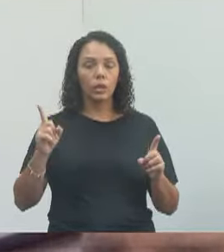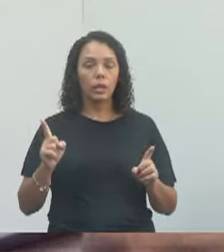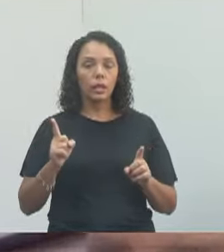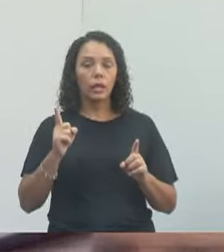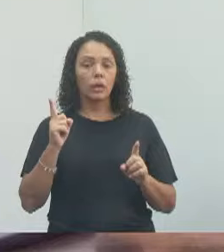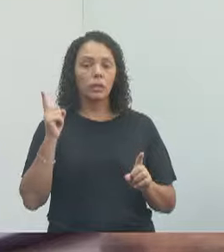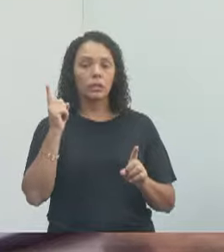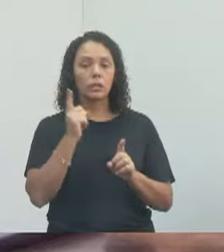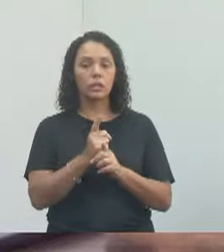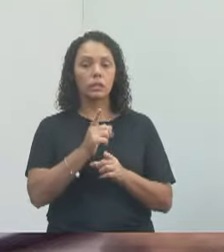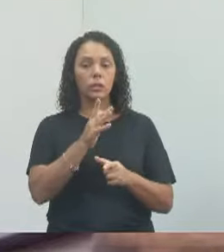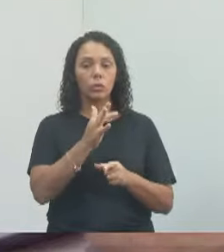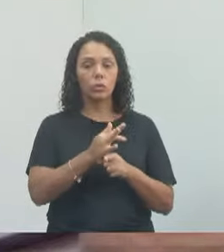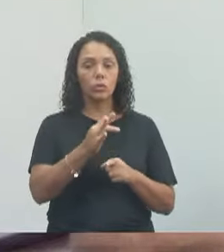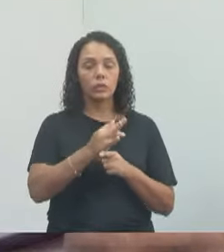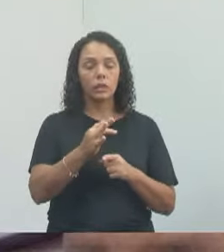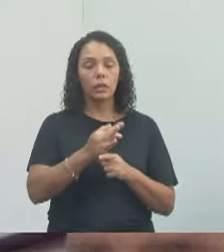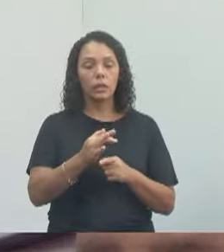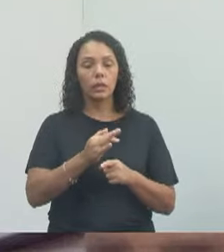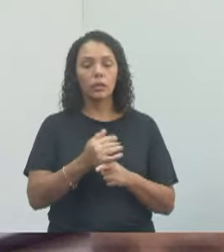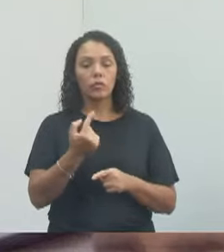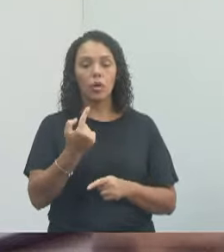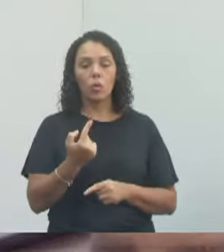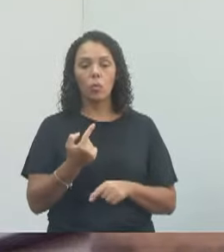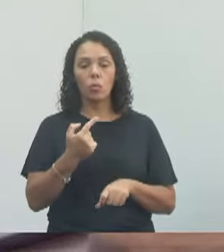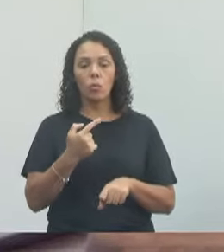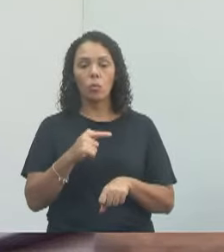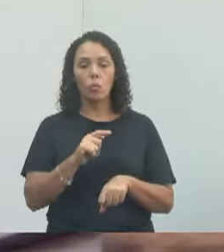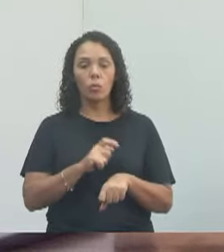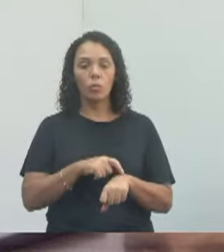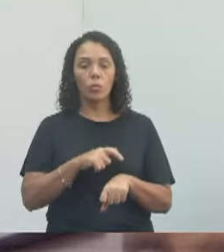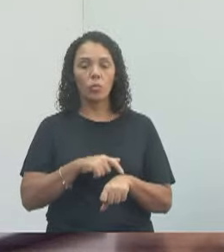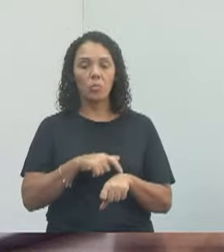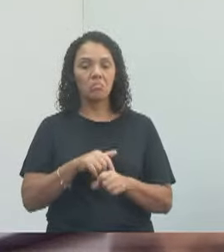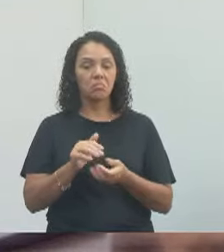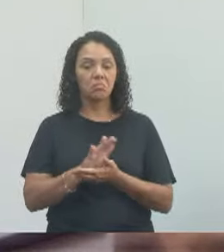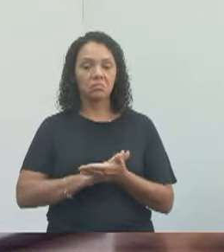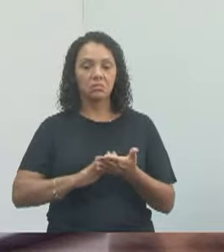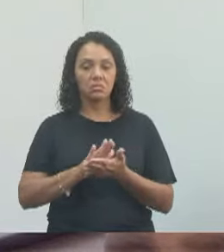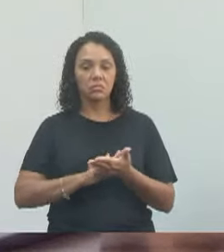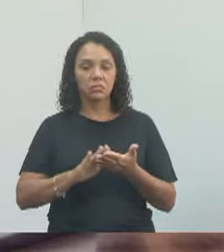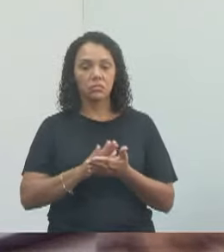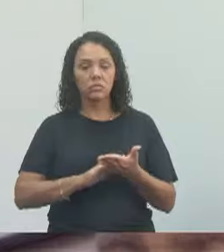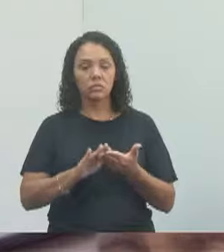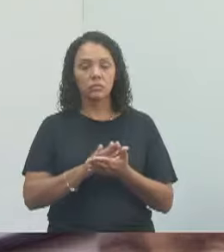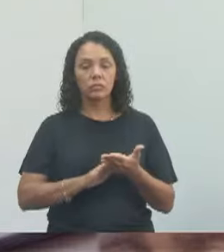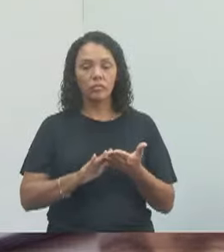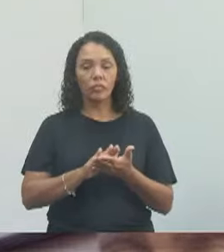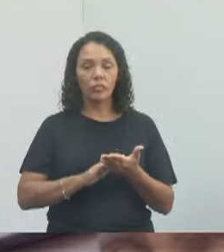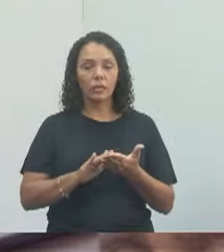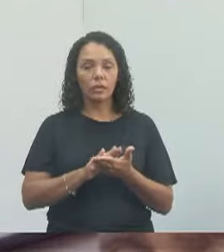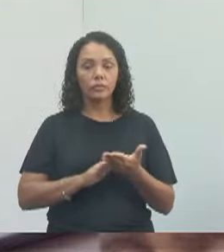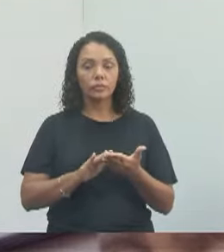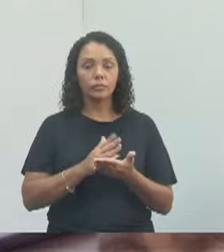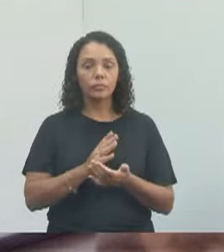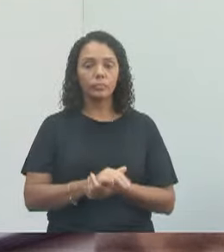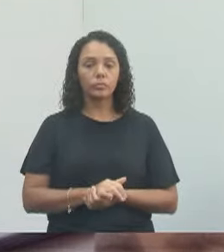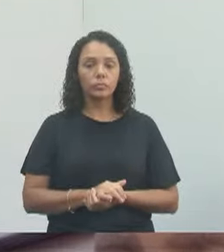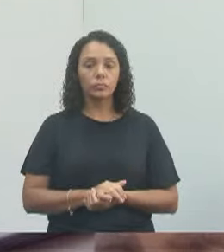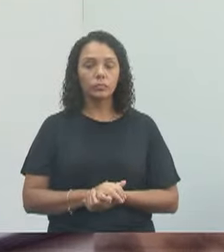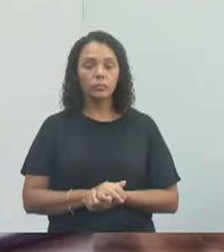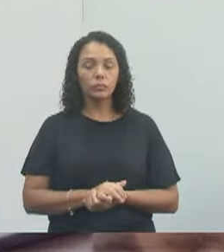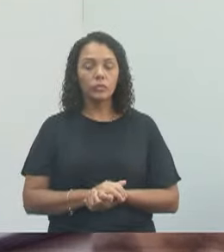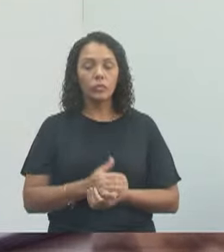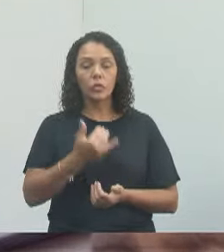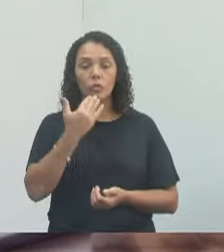uma hora vaga depois vai entrar o plantão às 6 horas da tarde normalmente não afeta em nada e